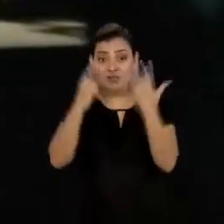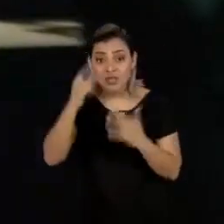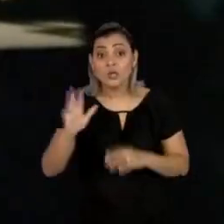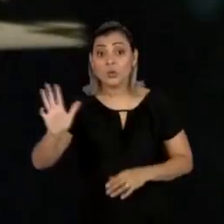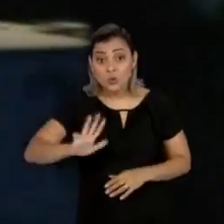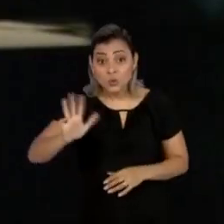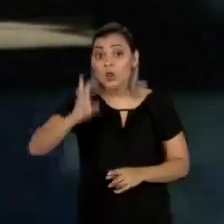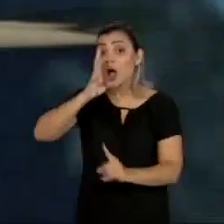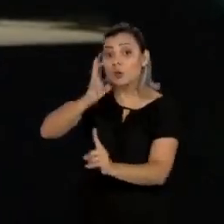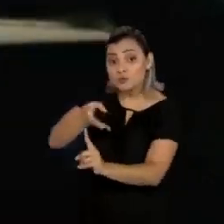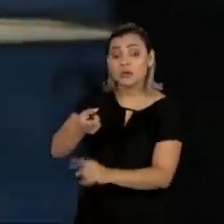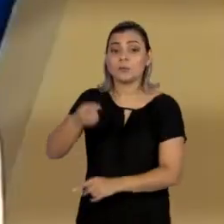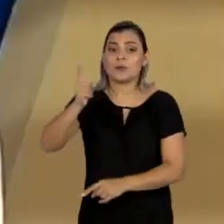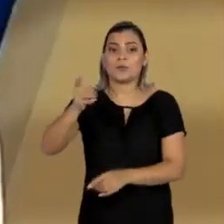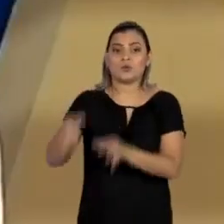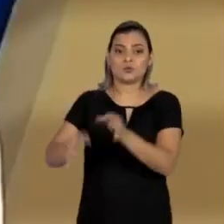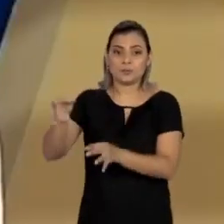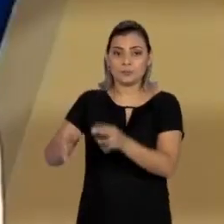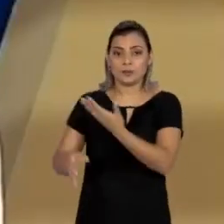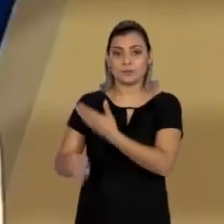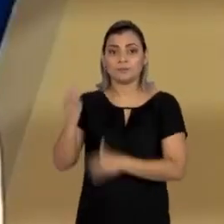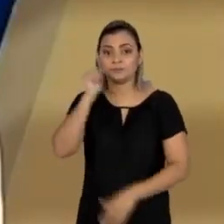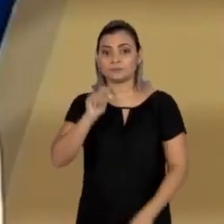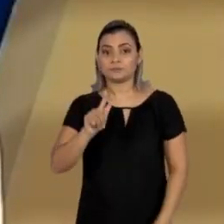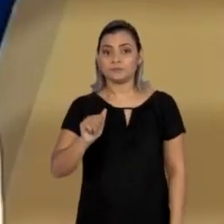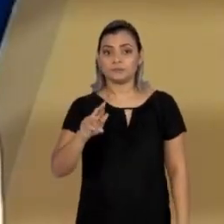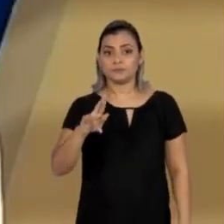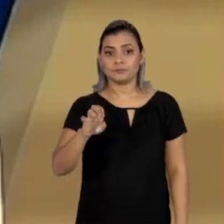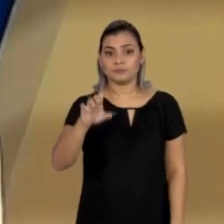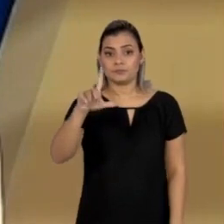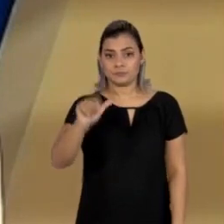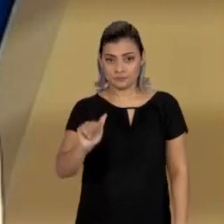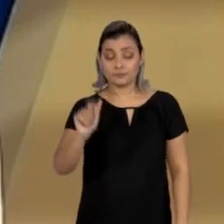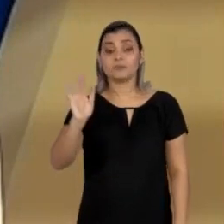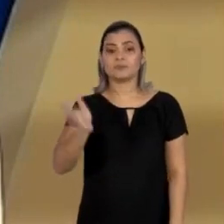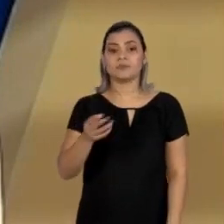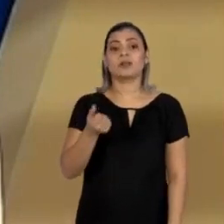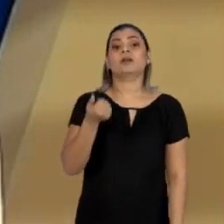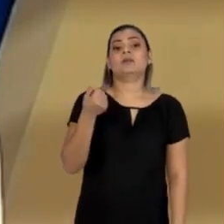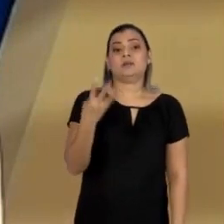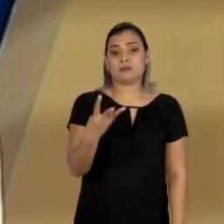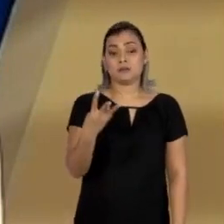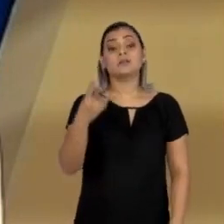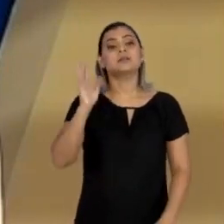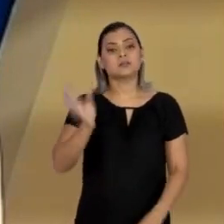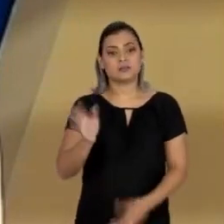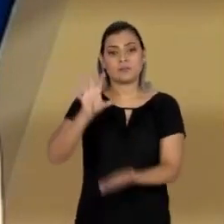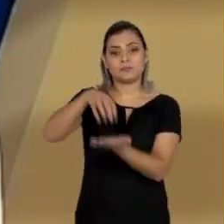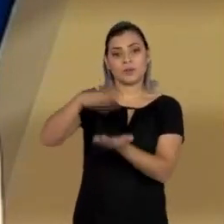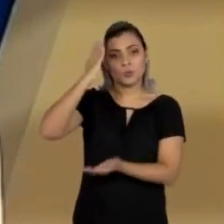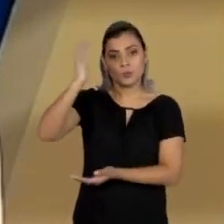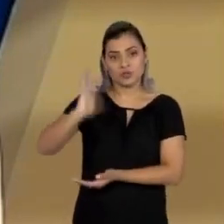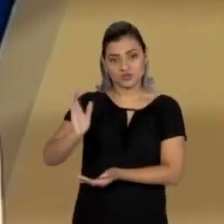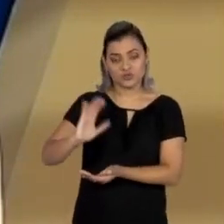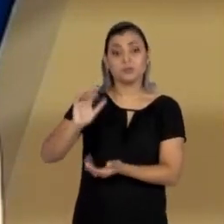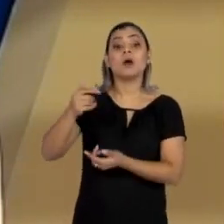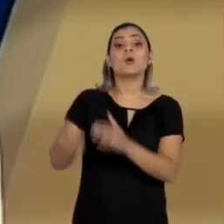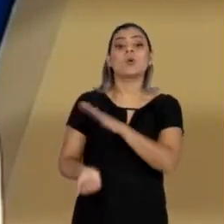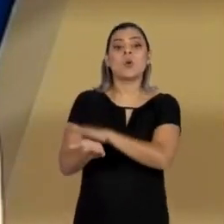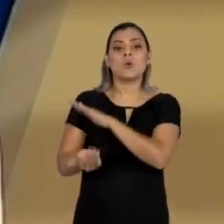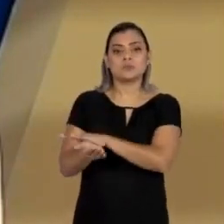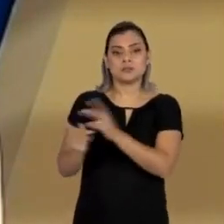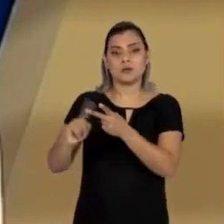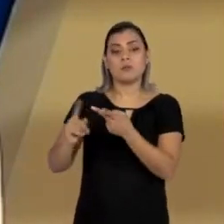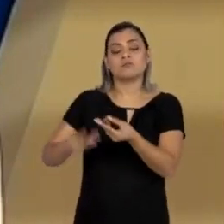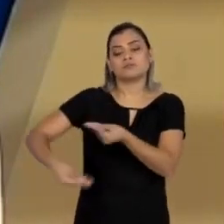foi condenado em primeira instância pela juíza Gabriela Hart, da 13ª Vara de Justiça de Curitiba, por corrupção